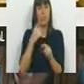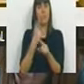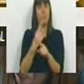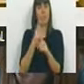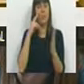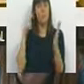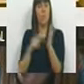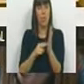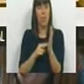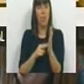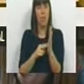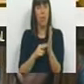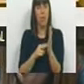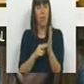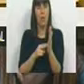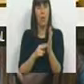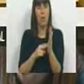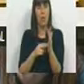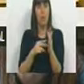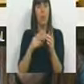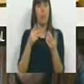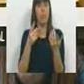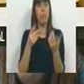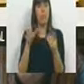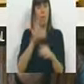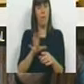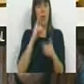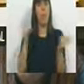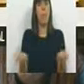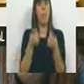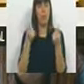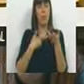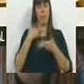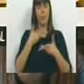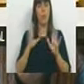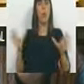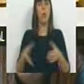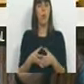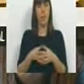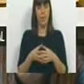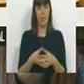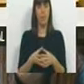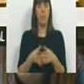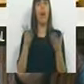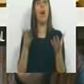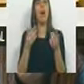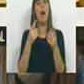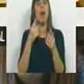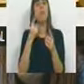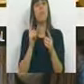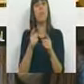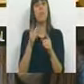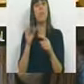também encontramos, de uma maneira enfática, a promoção da negociação coletiva, o